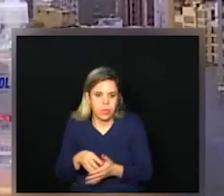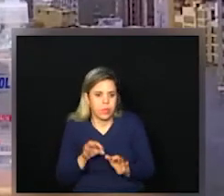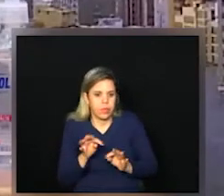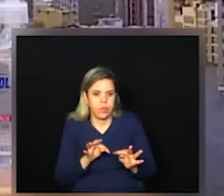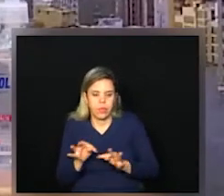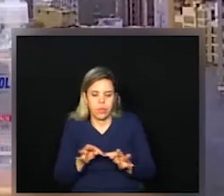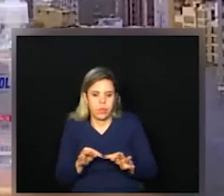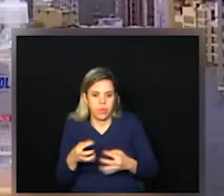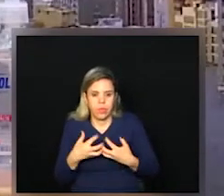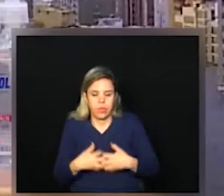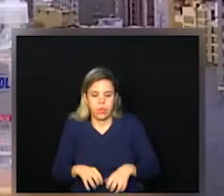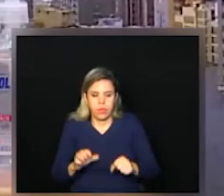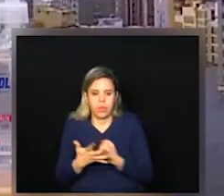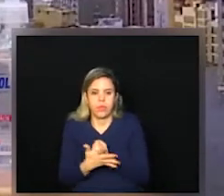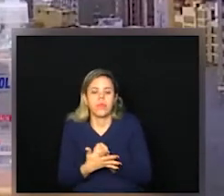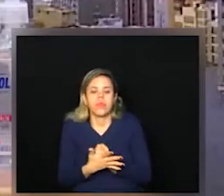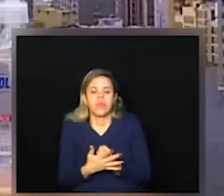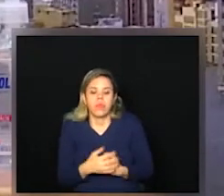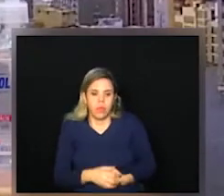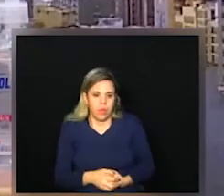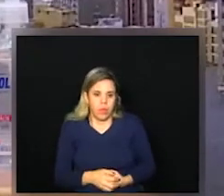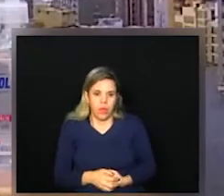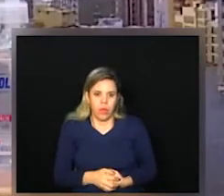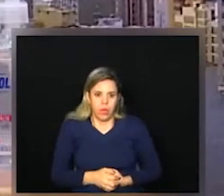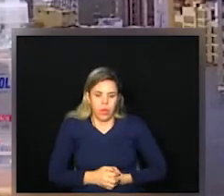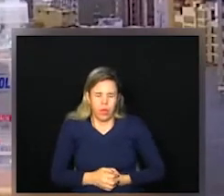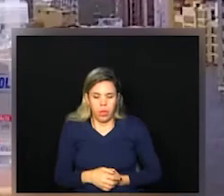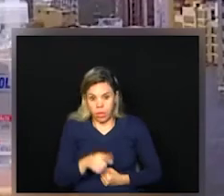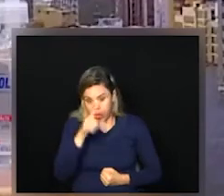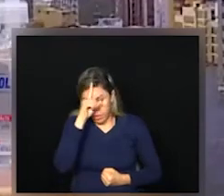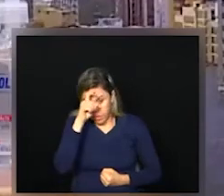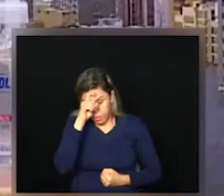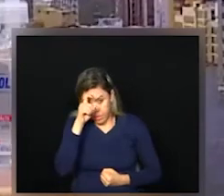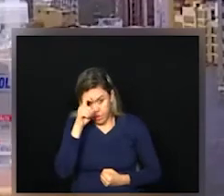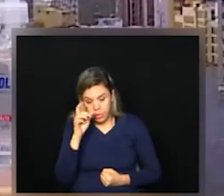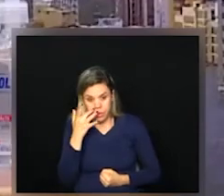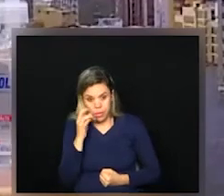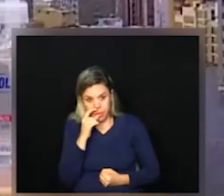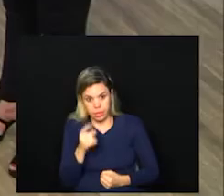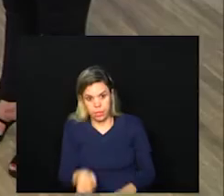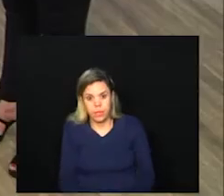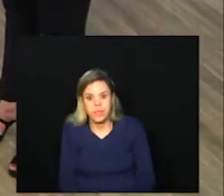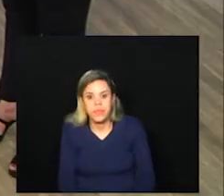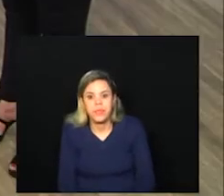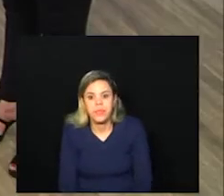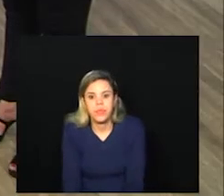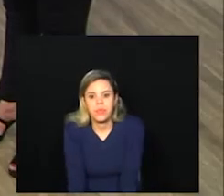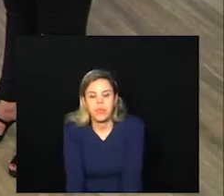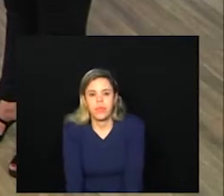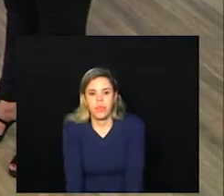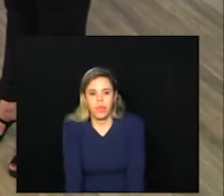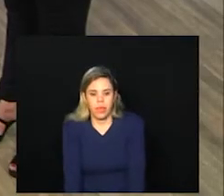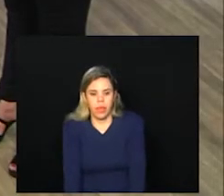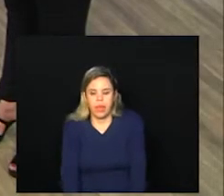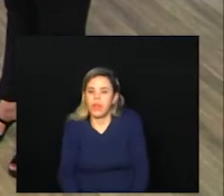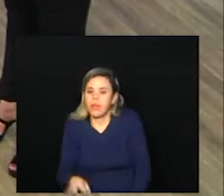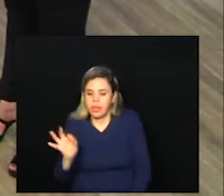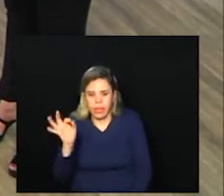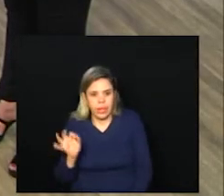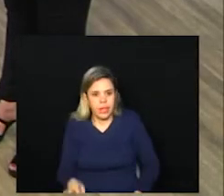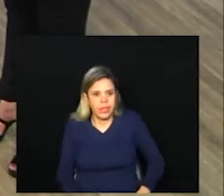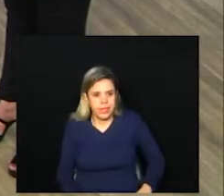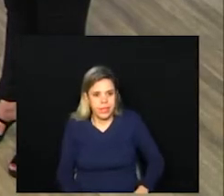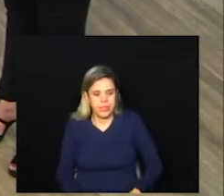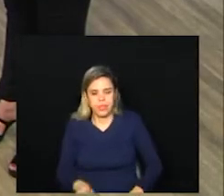Recuperação Covid, que vai ser no Hospital Ouro Verde. Tá certo, então,